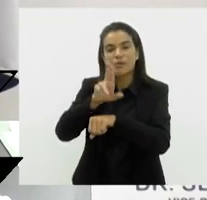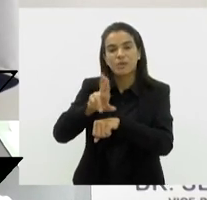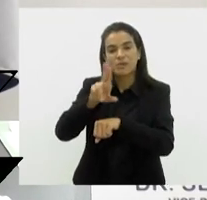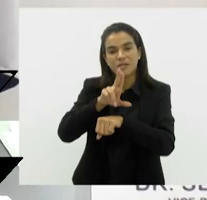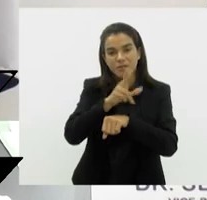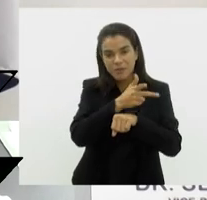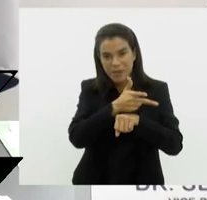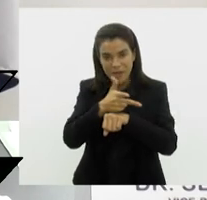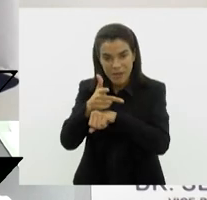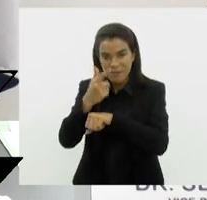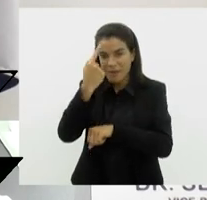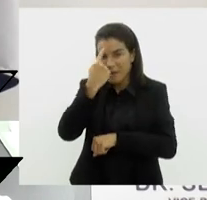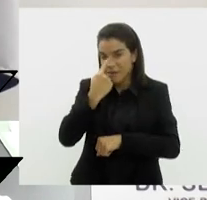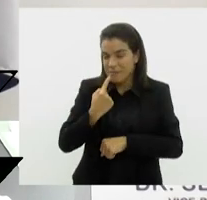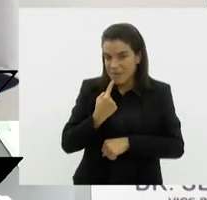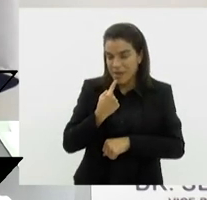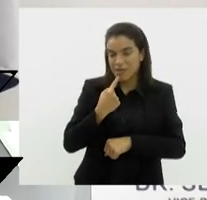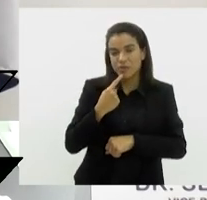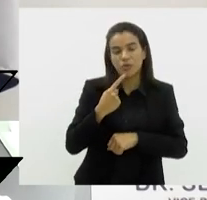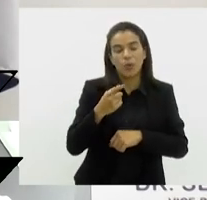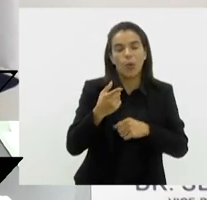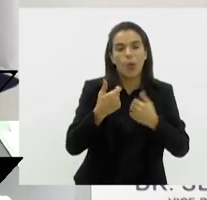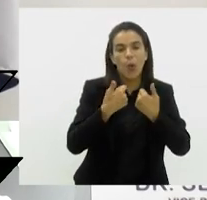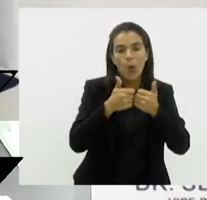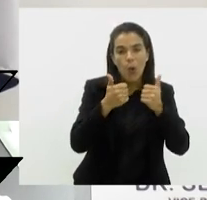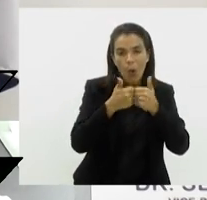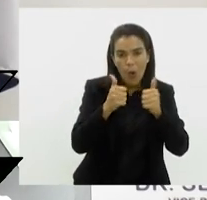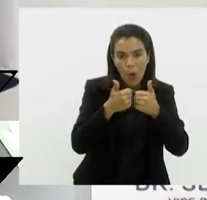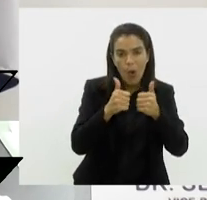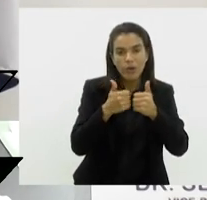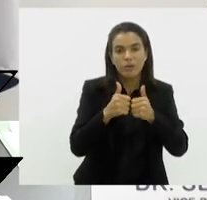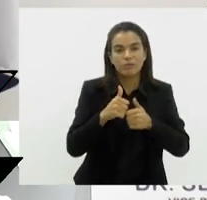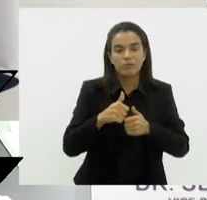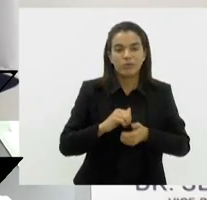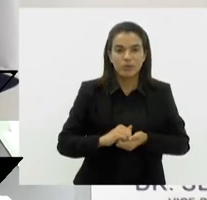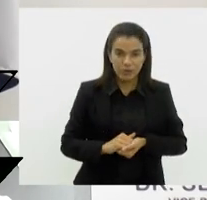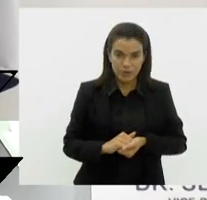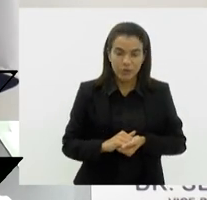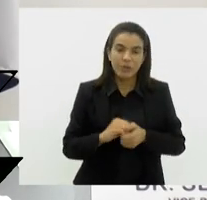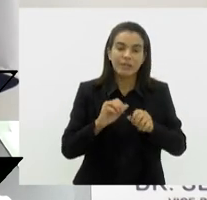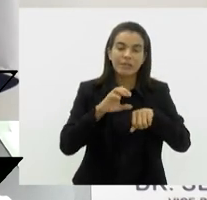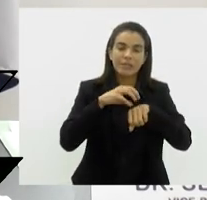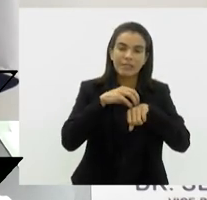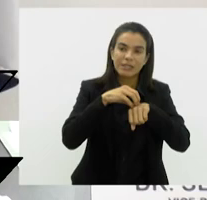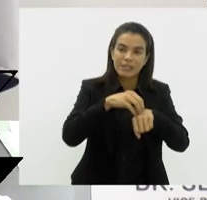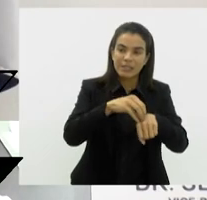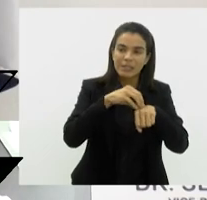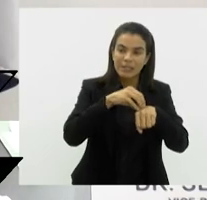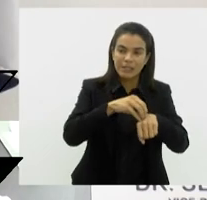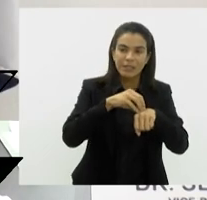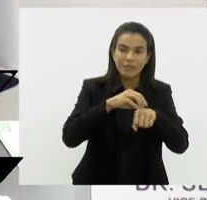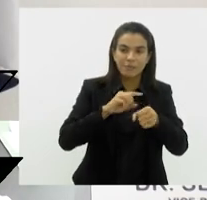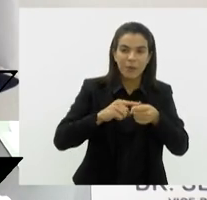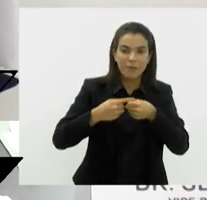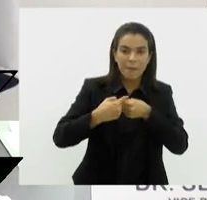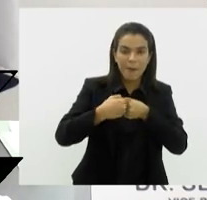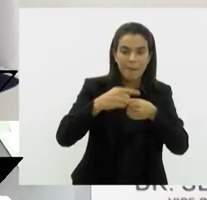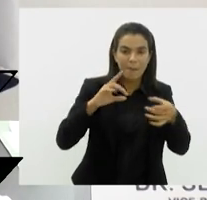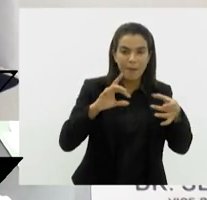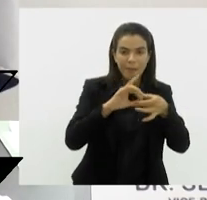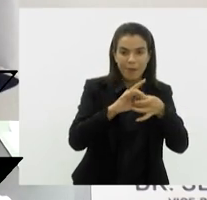nos ônibus executivos na cidade do Rio de Janeiro e de transporte interestadual.